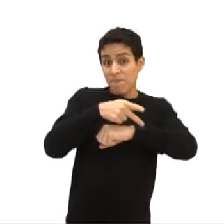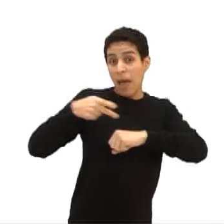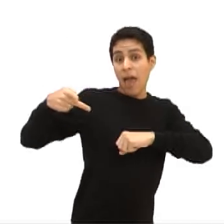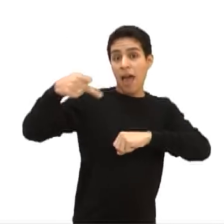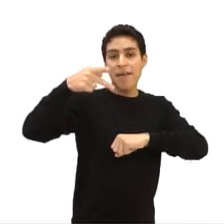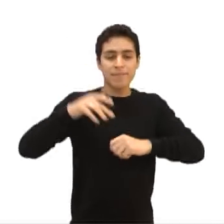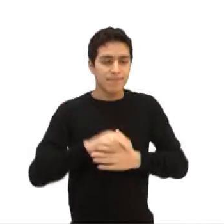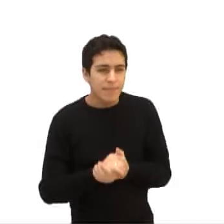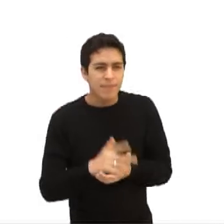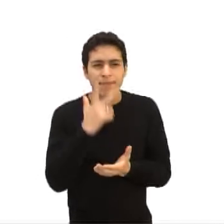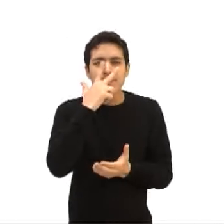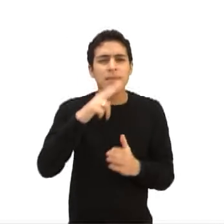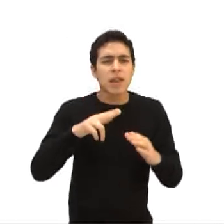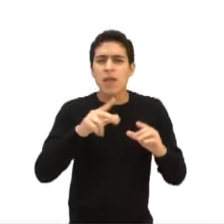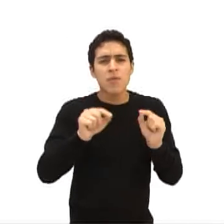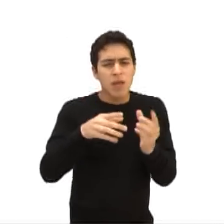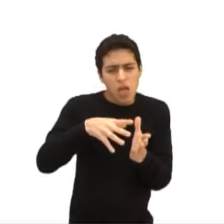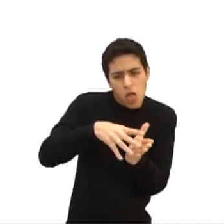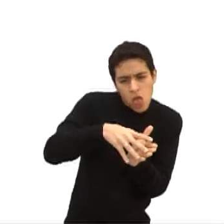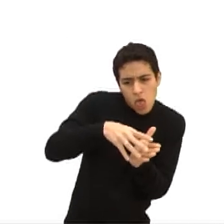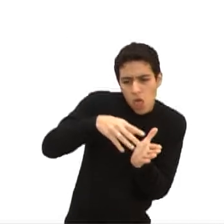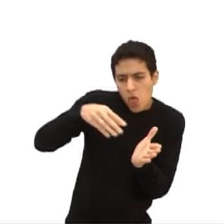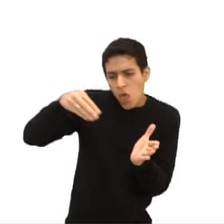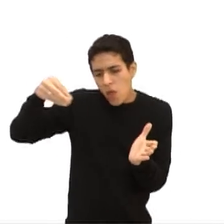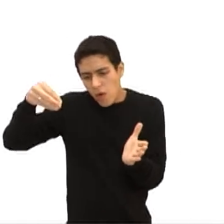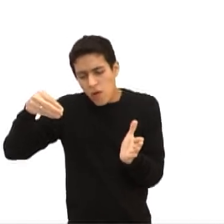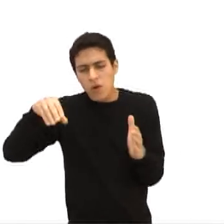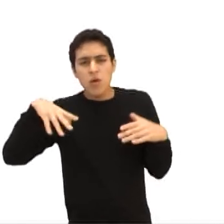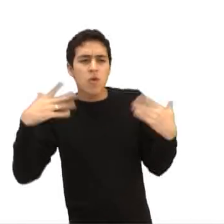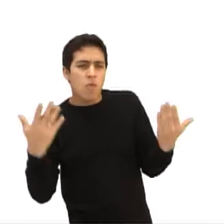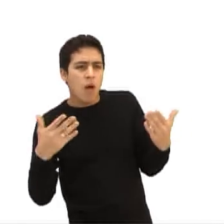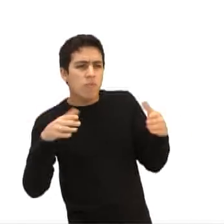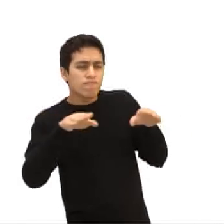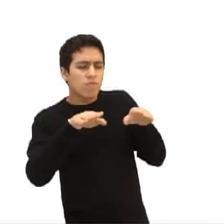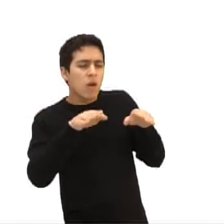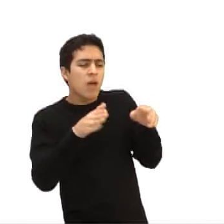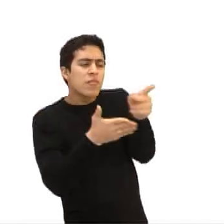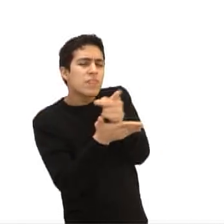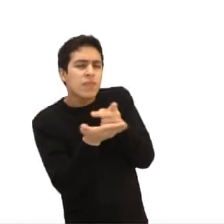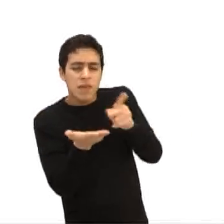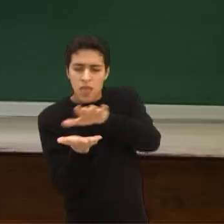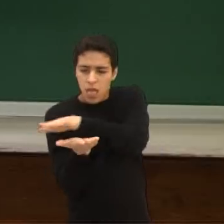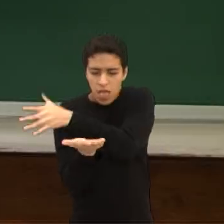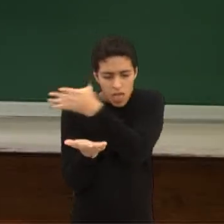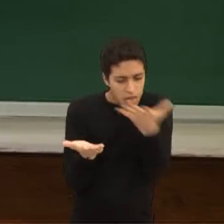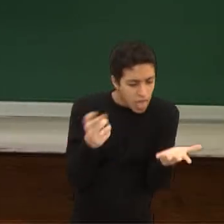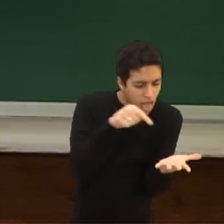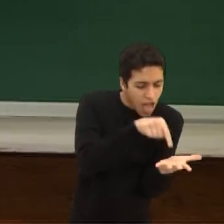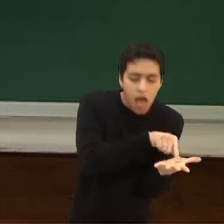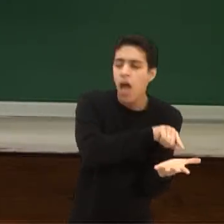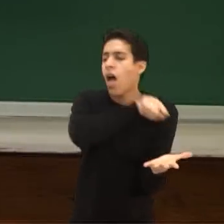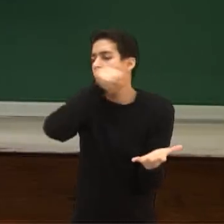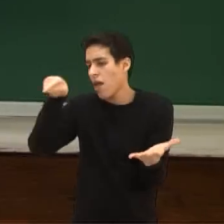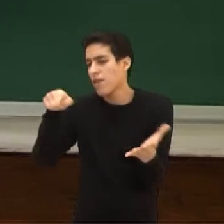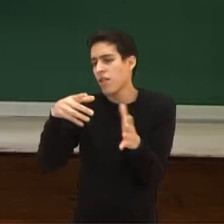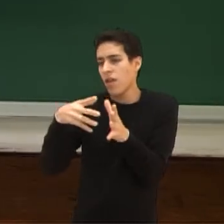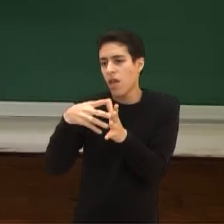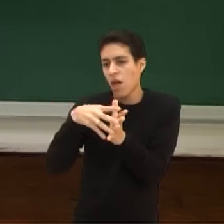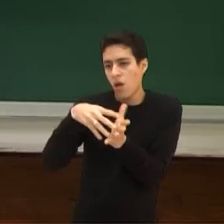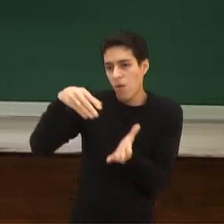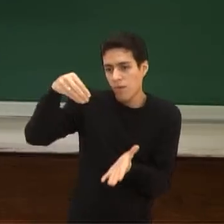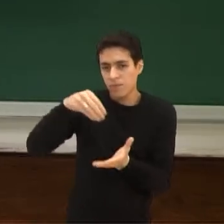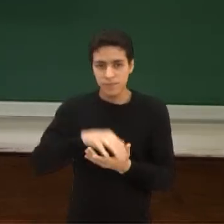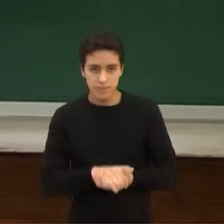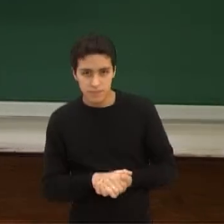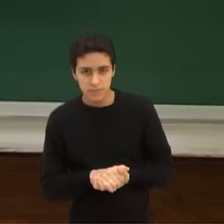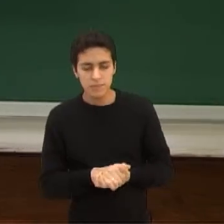forma de um cone. Qual é o molde do cone? Então, nós temos aqui, tá, o formato. Ai, a